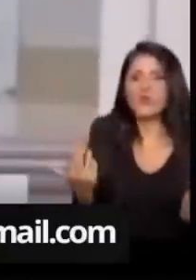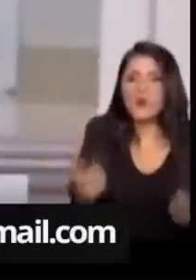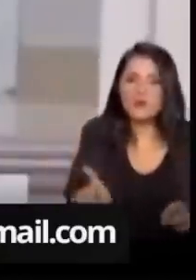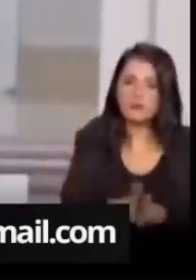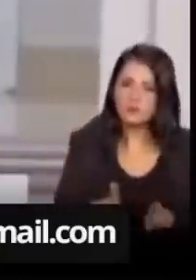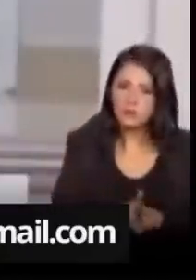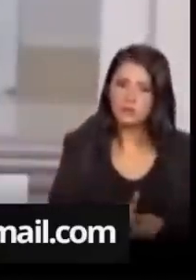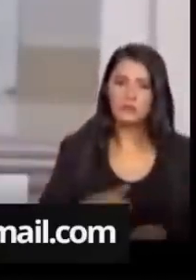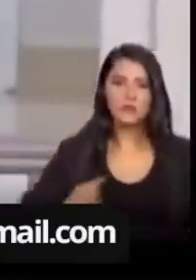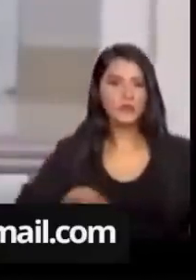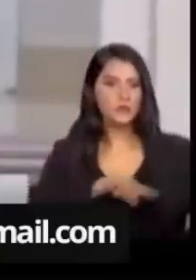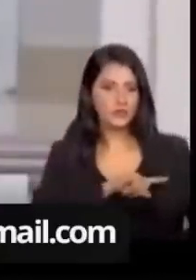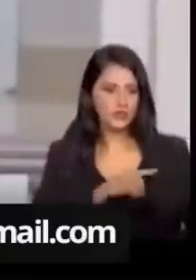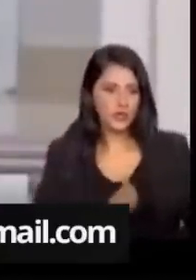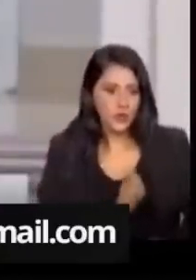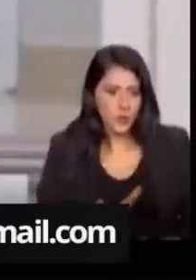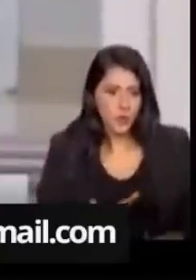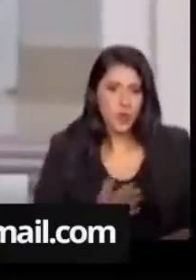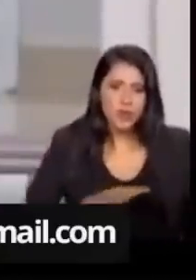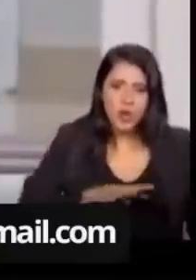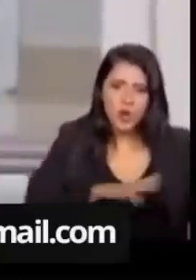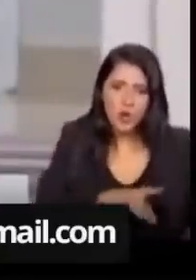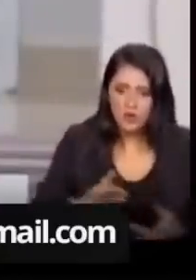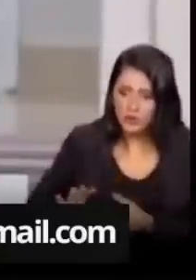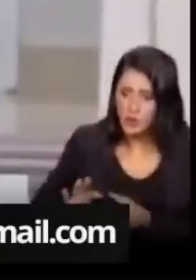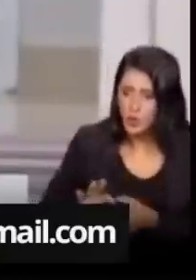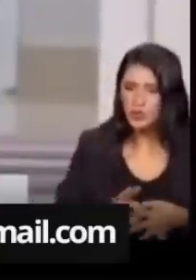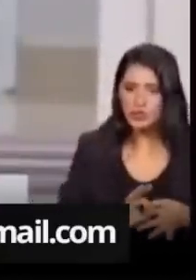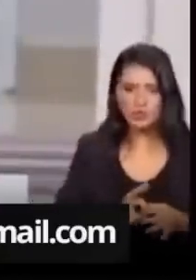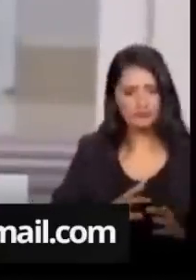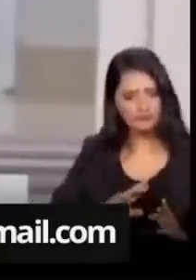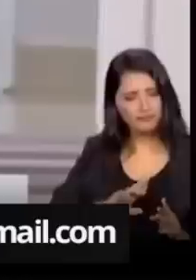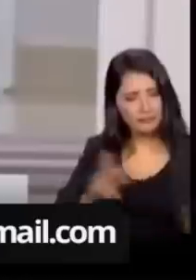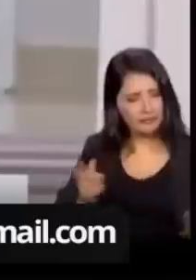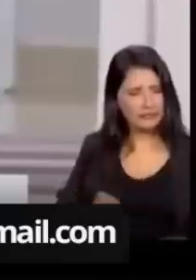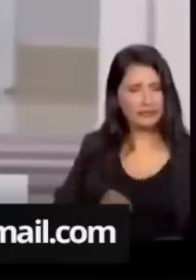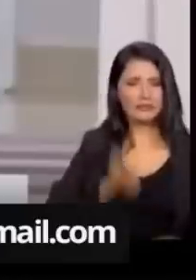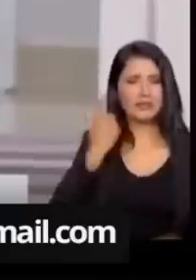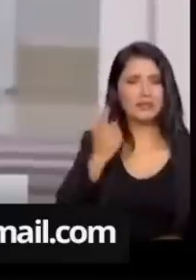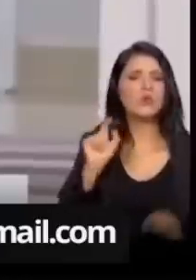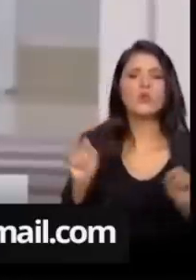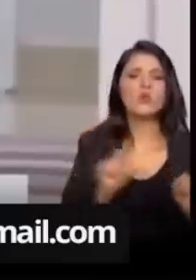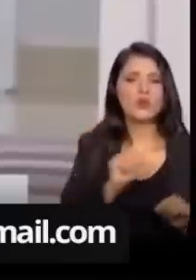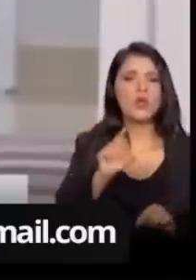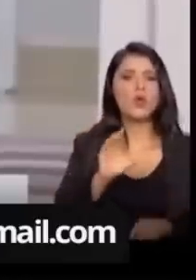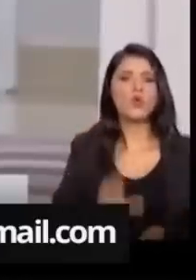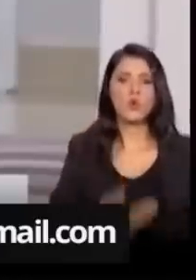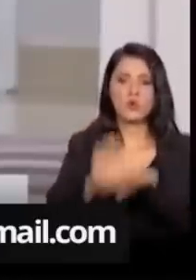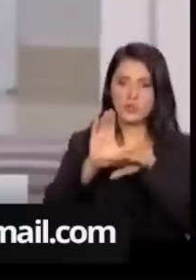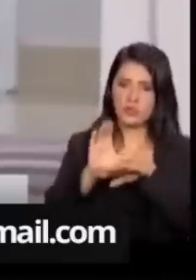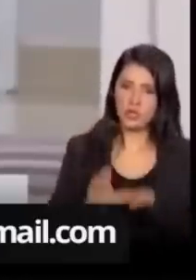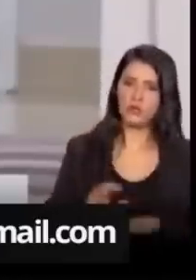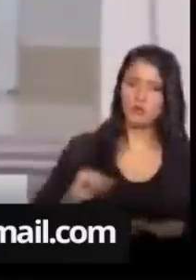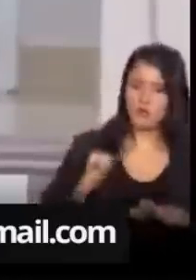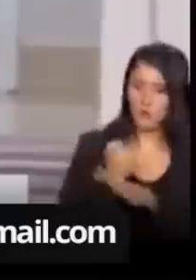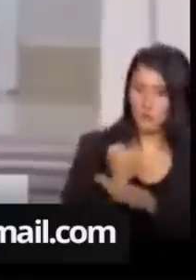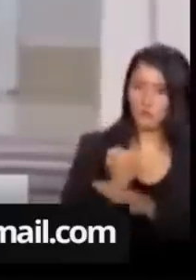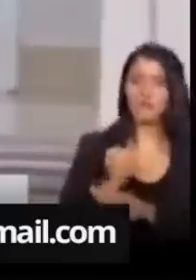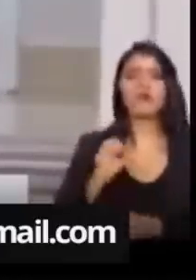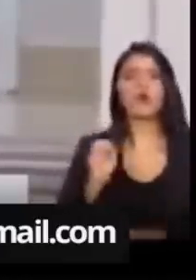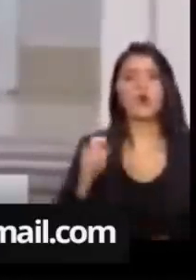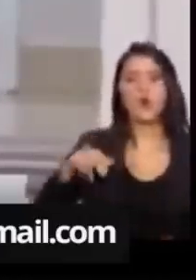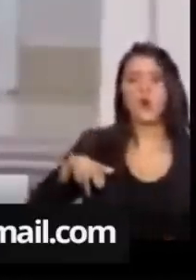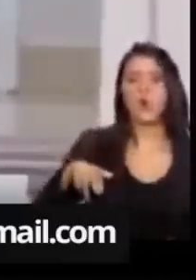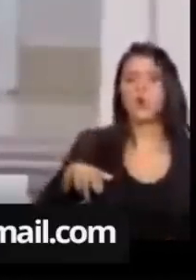mundo do presidente muito esquisito vivemos num mundo que o Conselho de Segurança da membros permanente